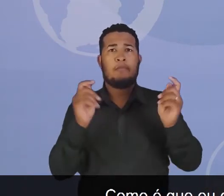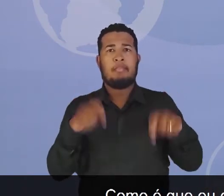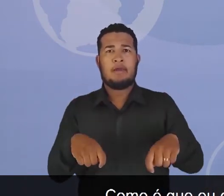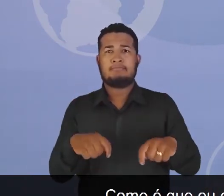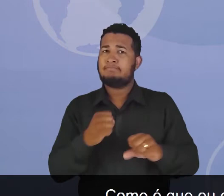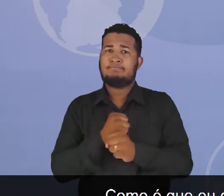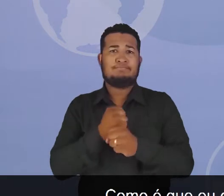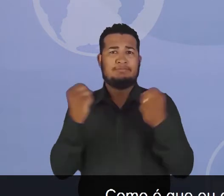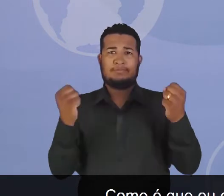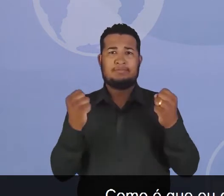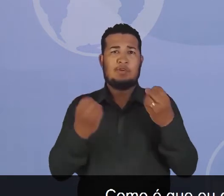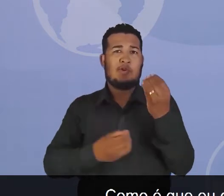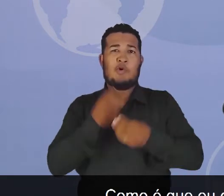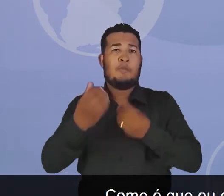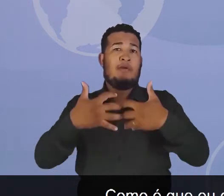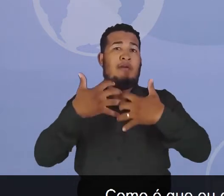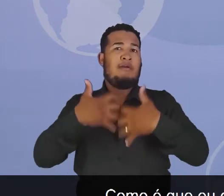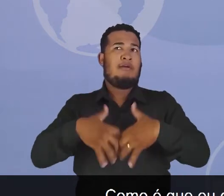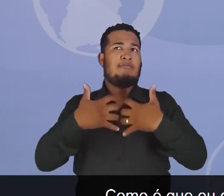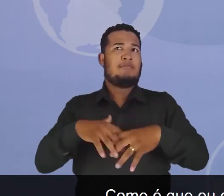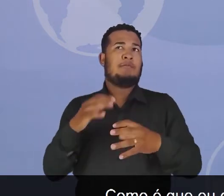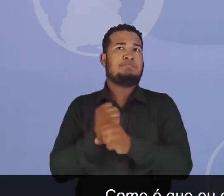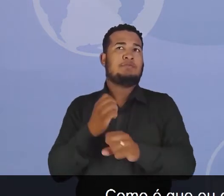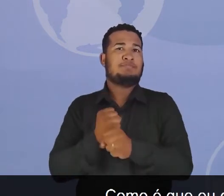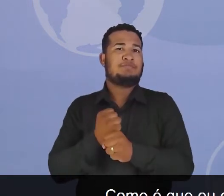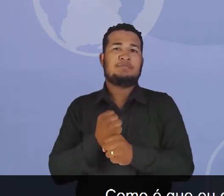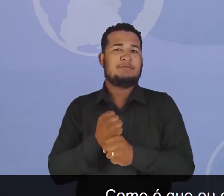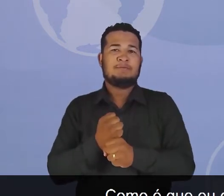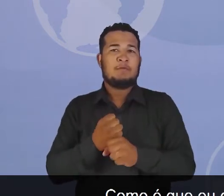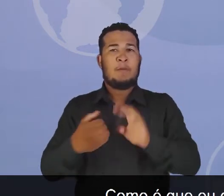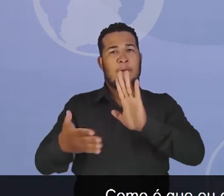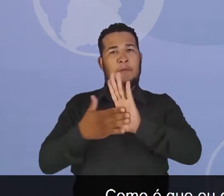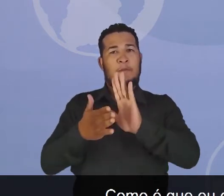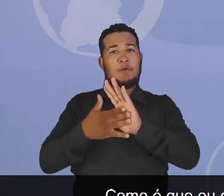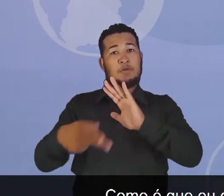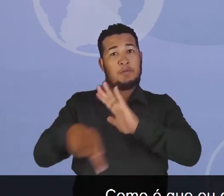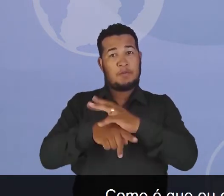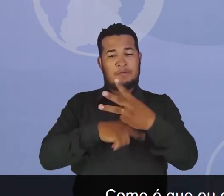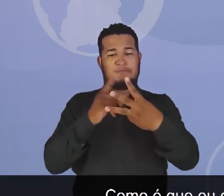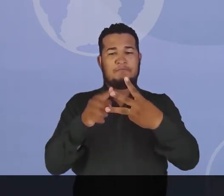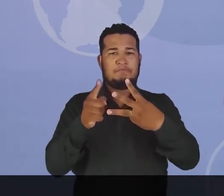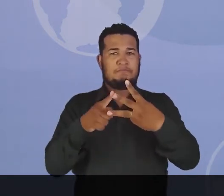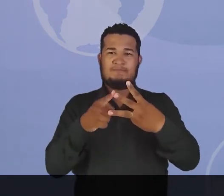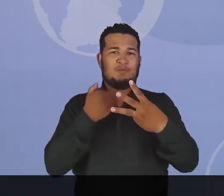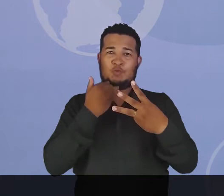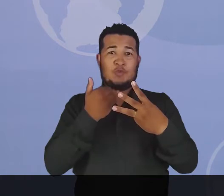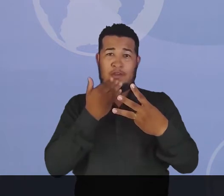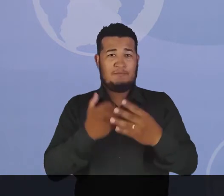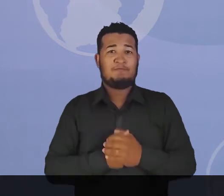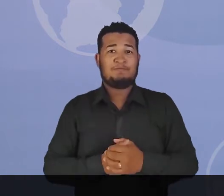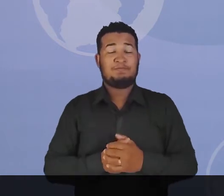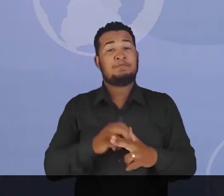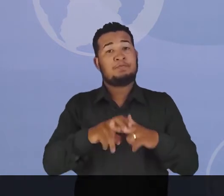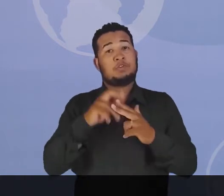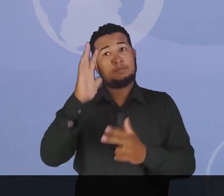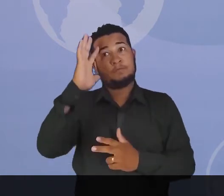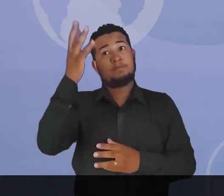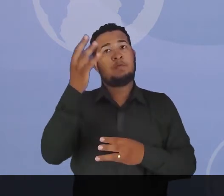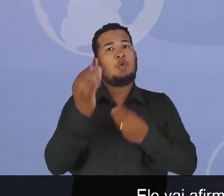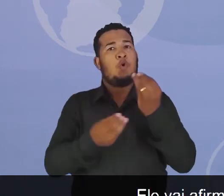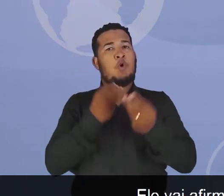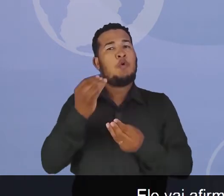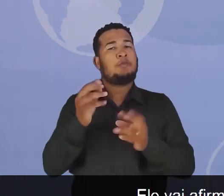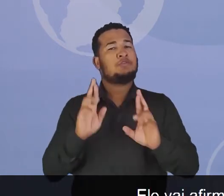fazer esse cálculo utilitarista proposto pelo Jeremy Bentham? Então a solução do Kant é